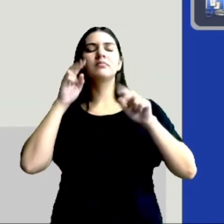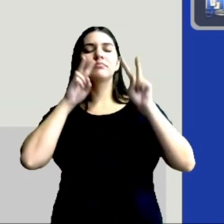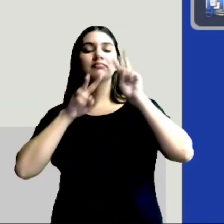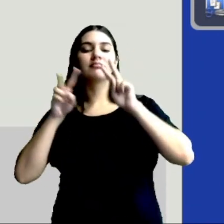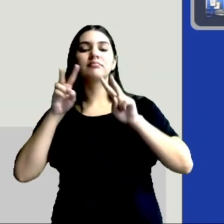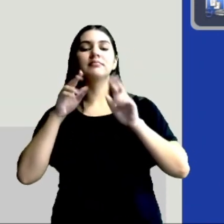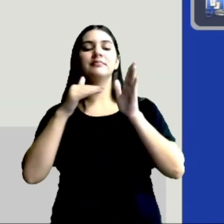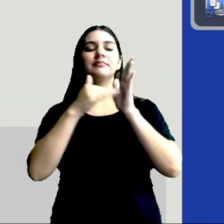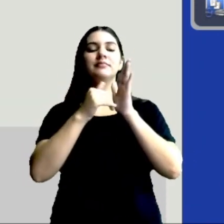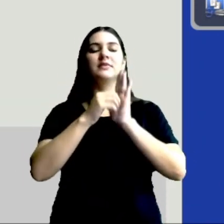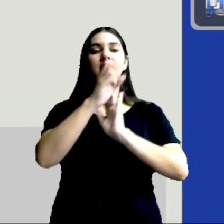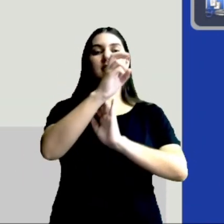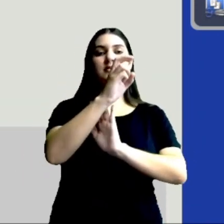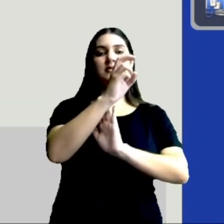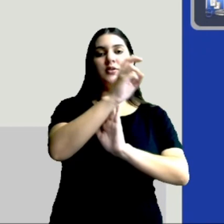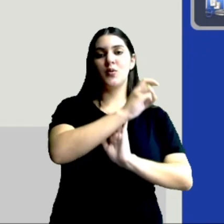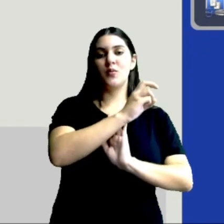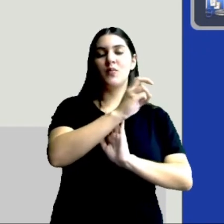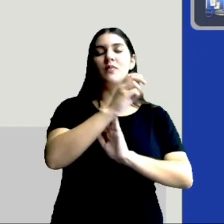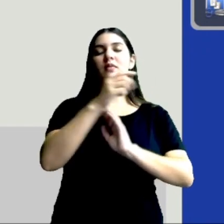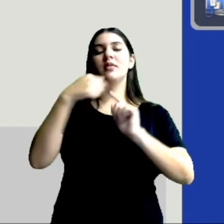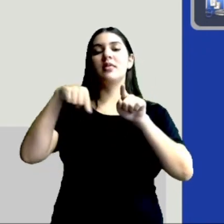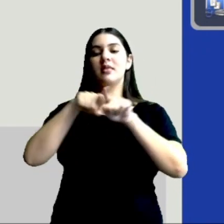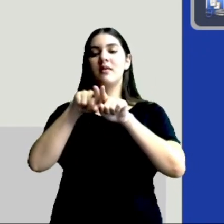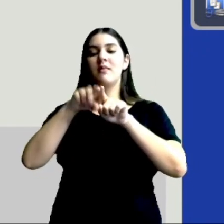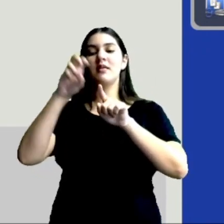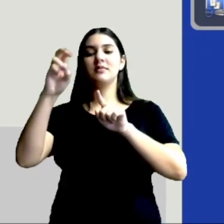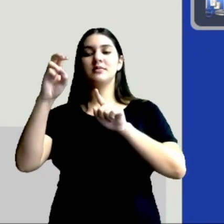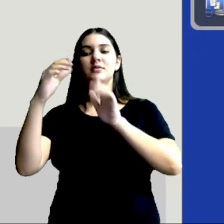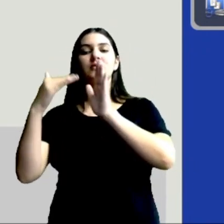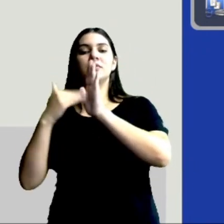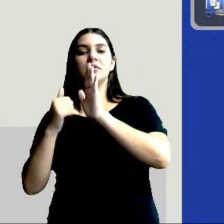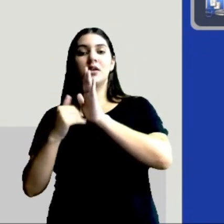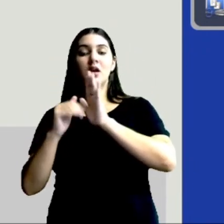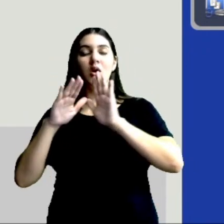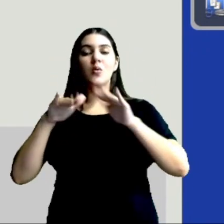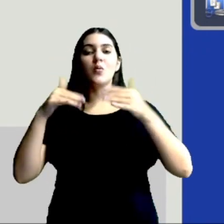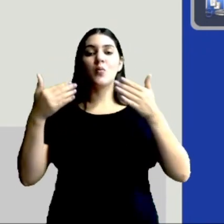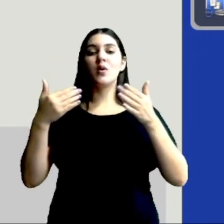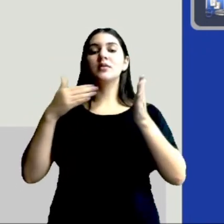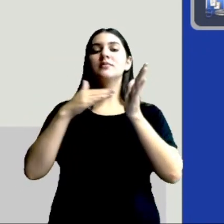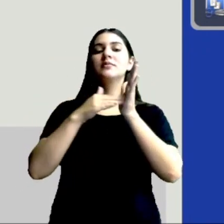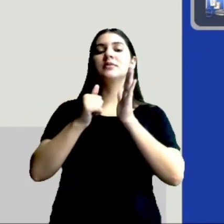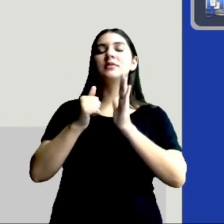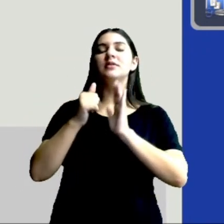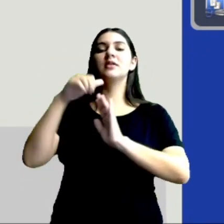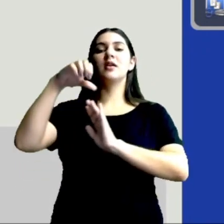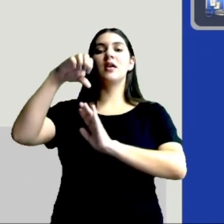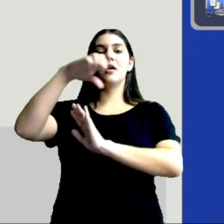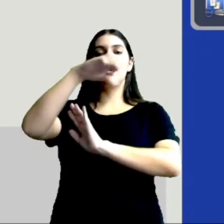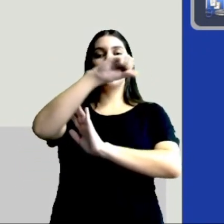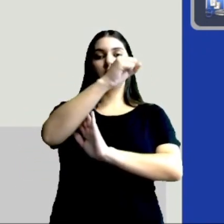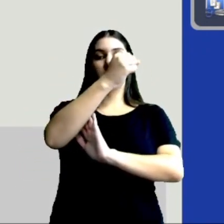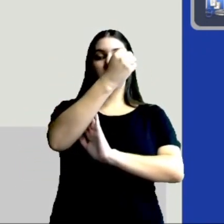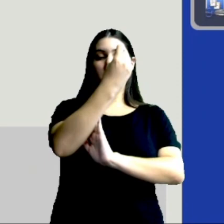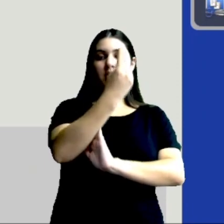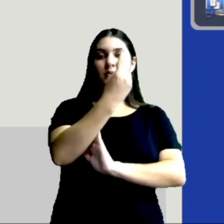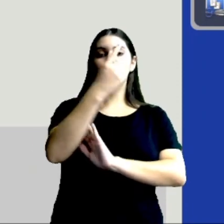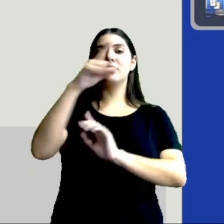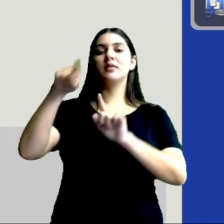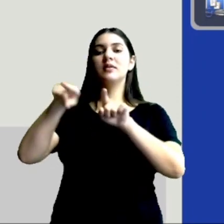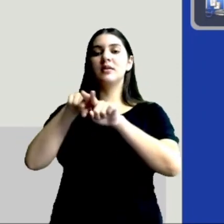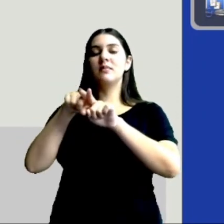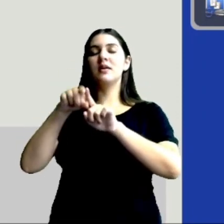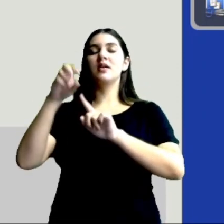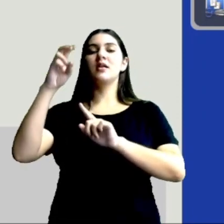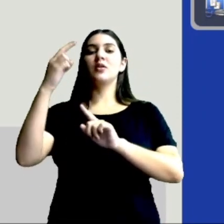ó, tirou 5 de cada lado. Quando tirou 5 do 91, virou 86. Quando tirou 5 com esse 5, foi embora, ficou